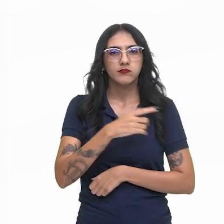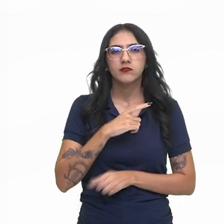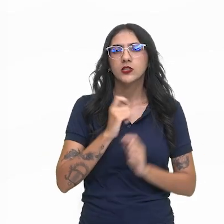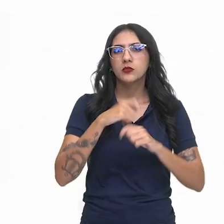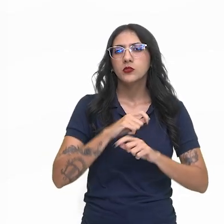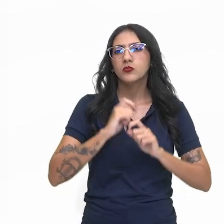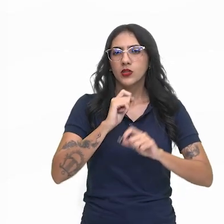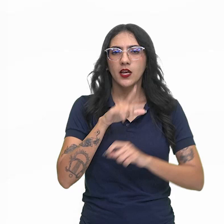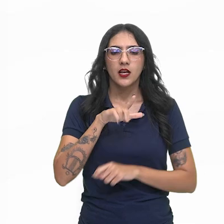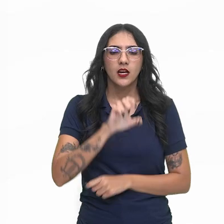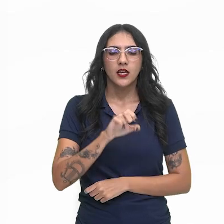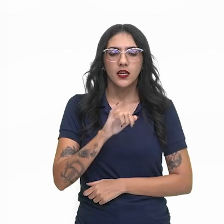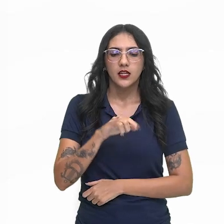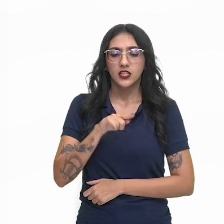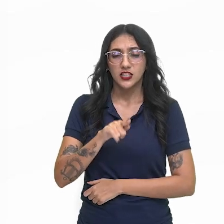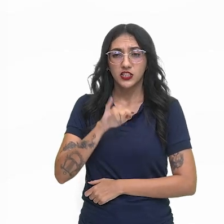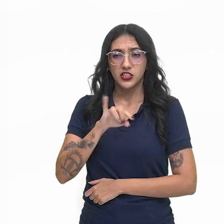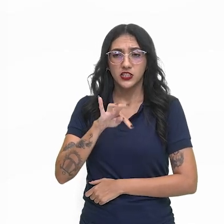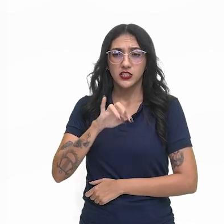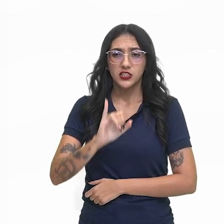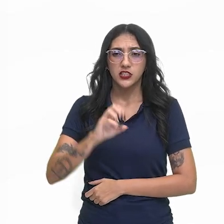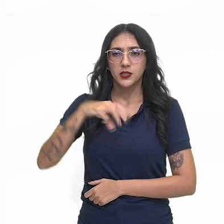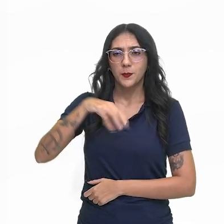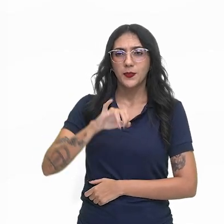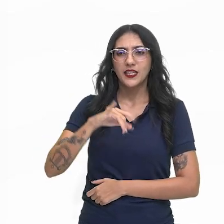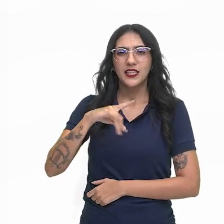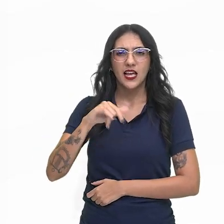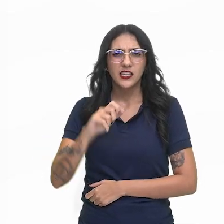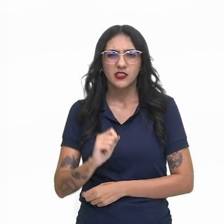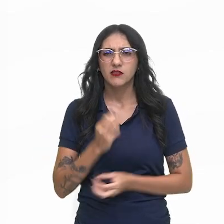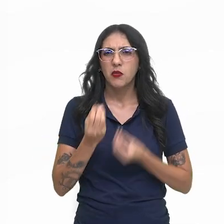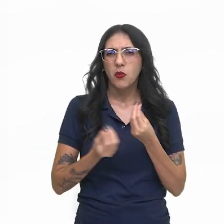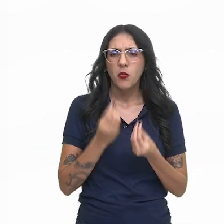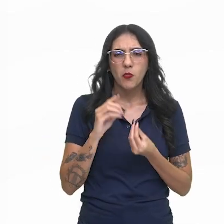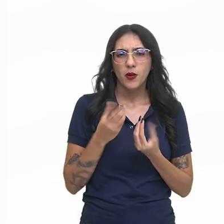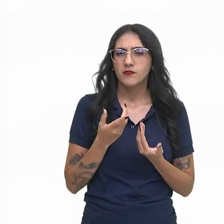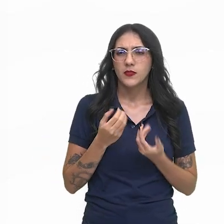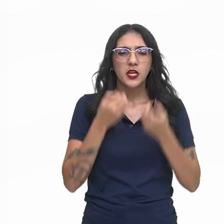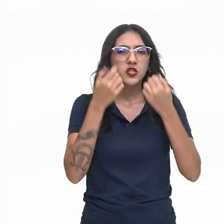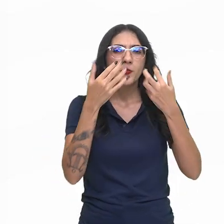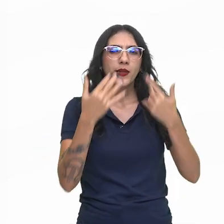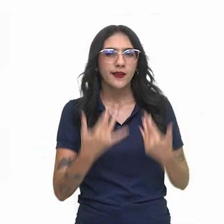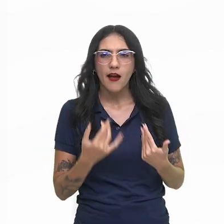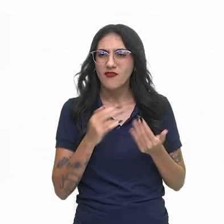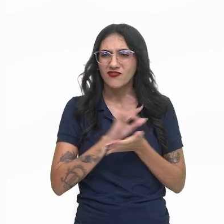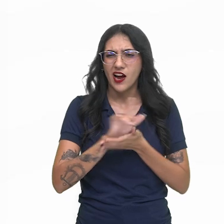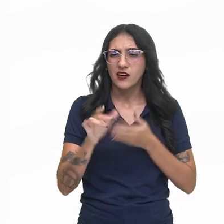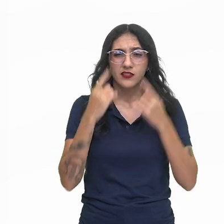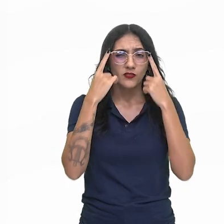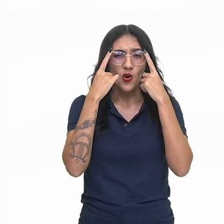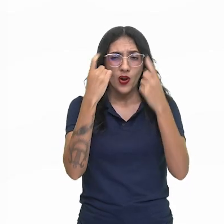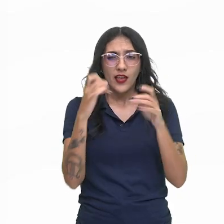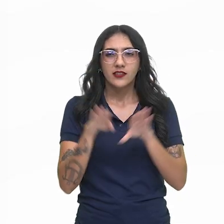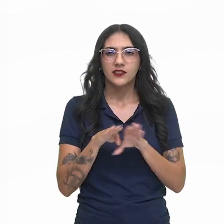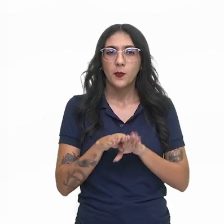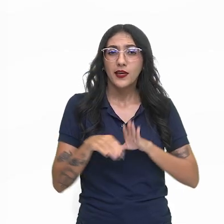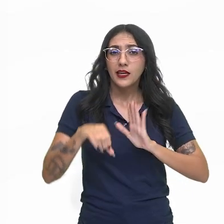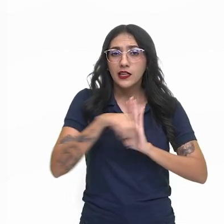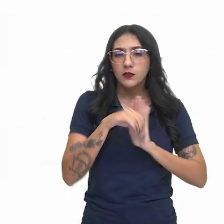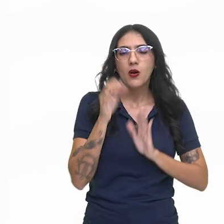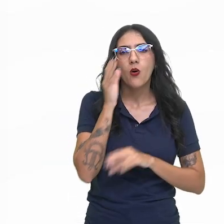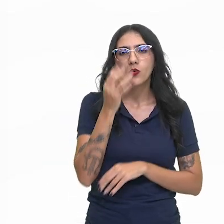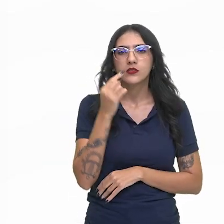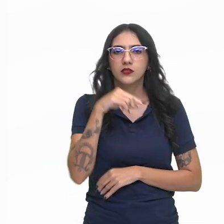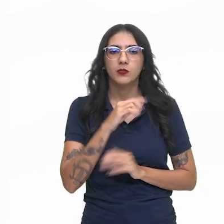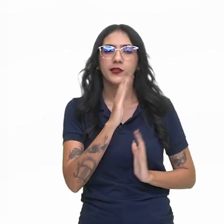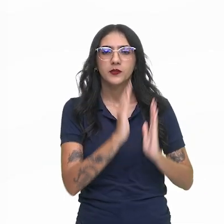darem legitimidade às violências e ilegalidades cometidas durante o período da ditadura militar,